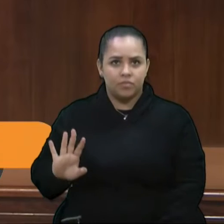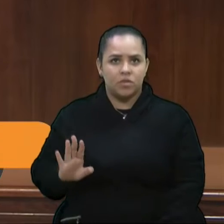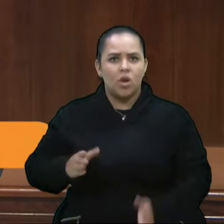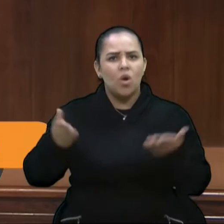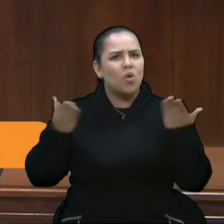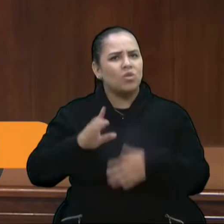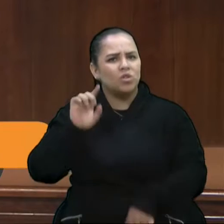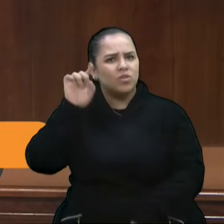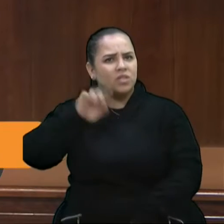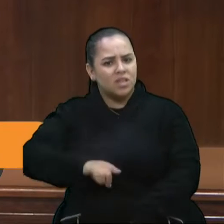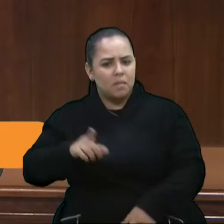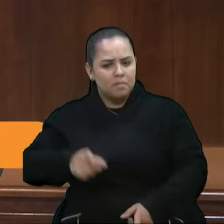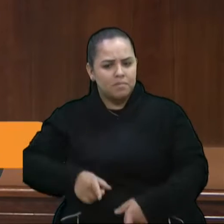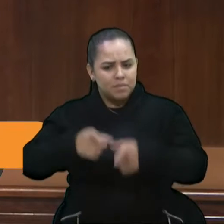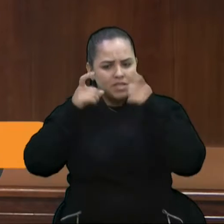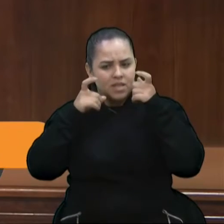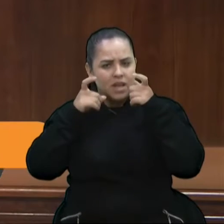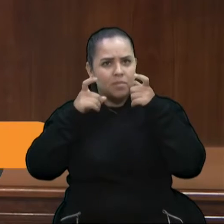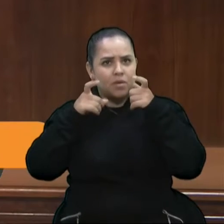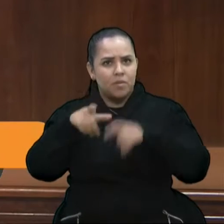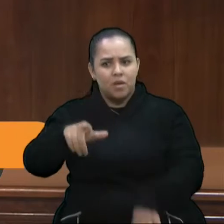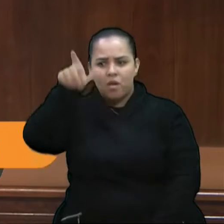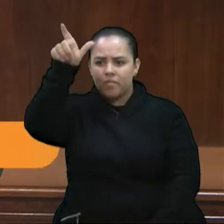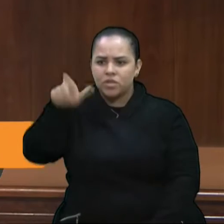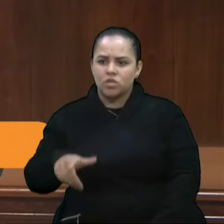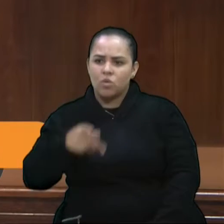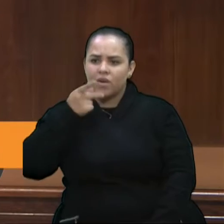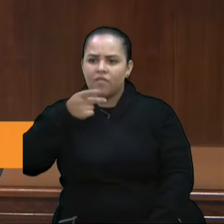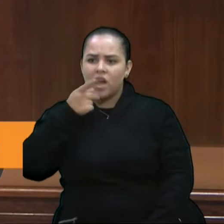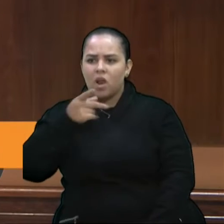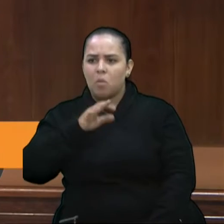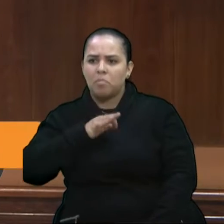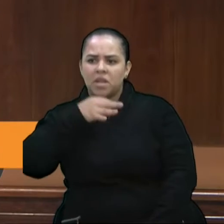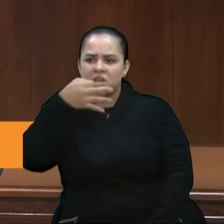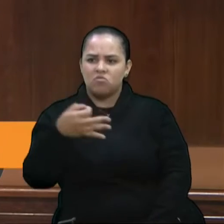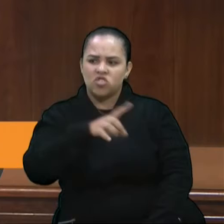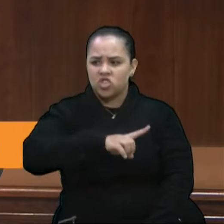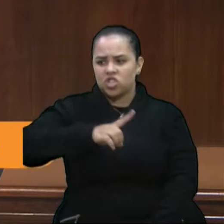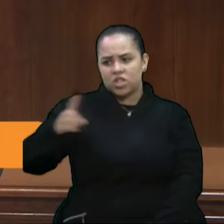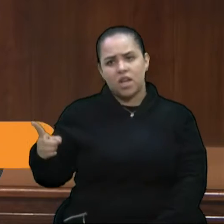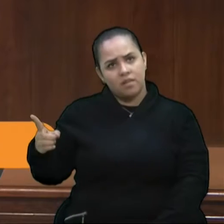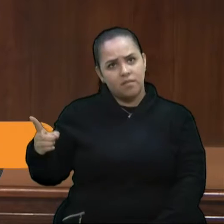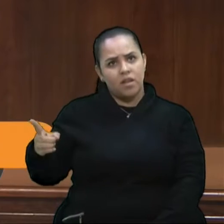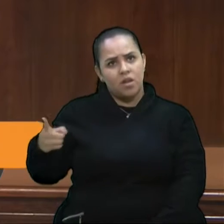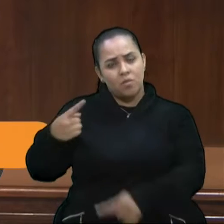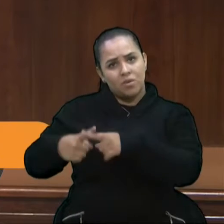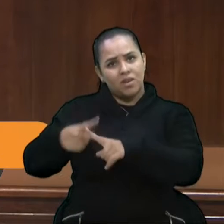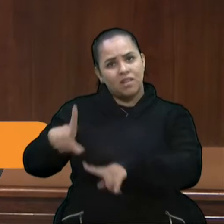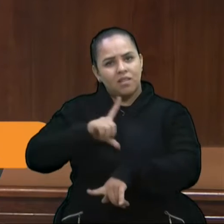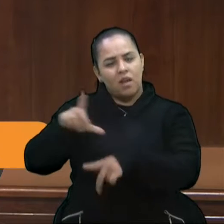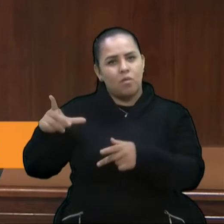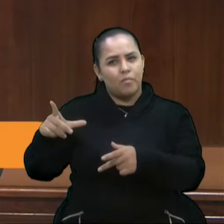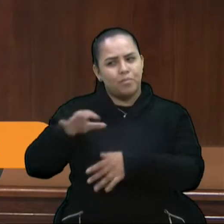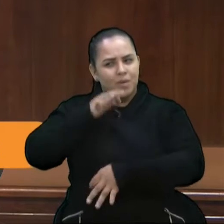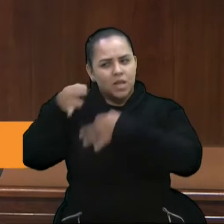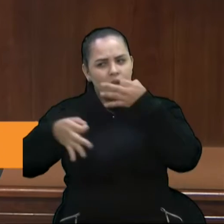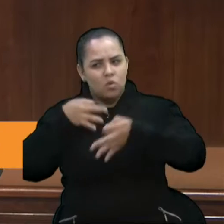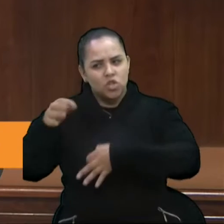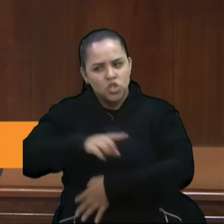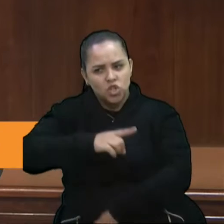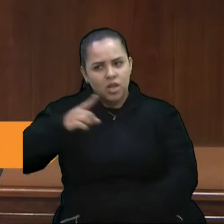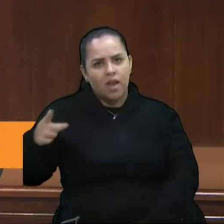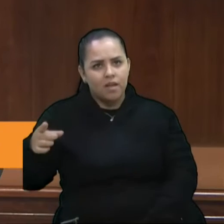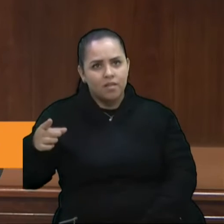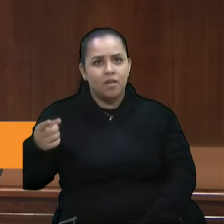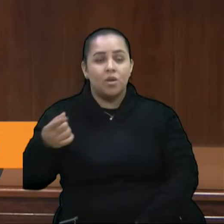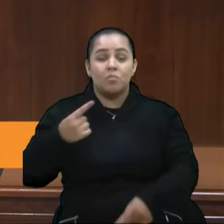se classificaria como um comentarista de opinião de direita, porque tem alguns posicionamentos? Porque hoje o que acontece? Se